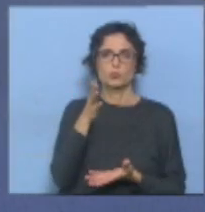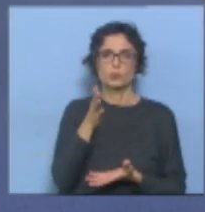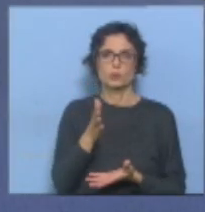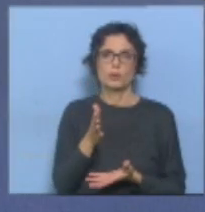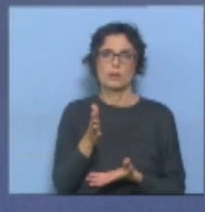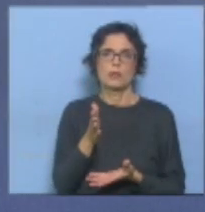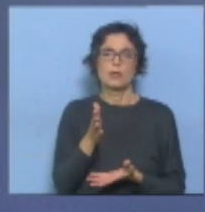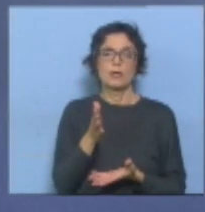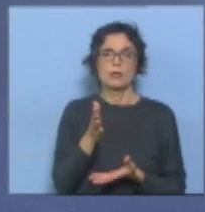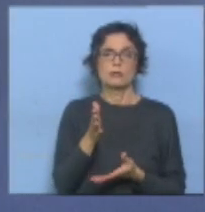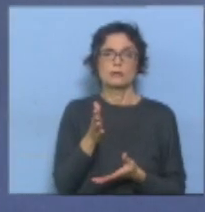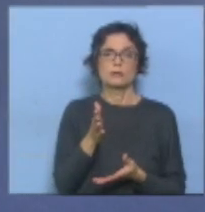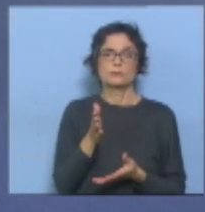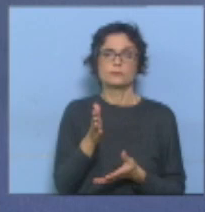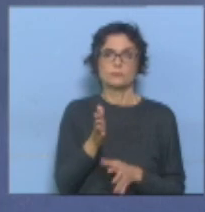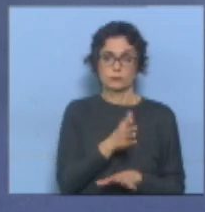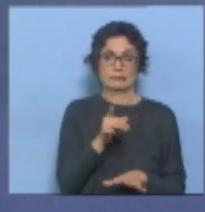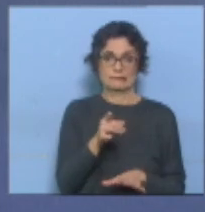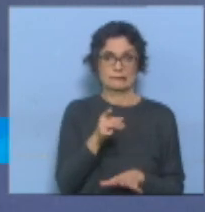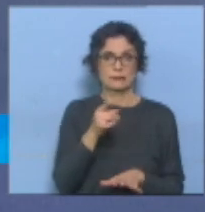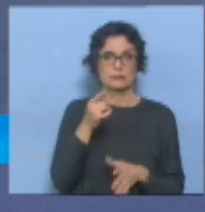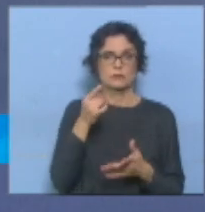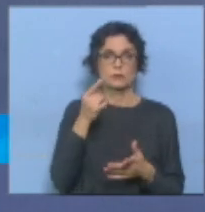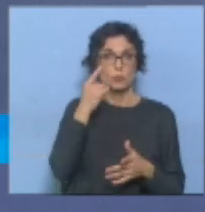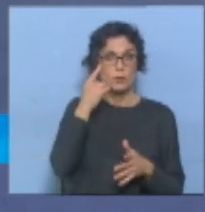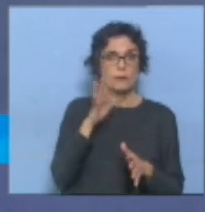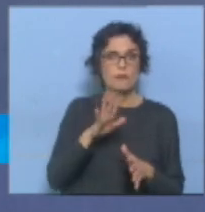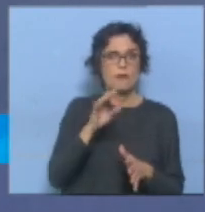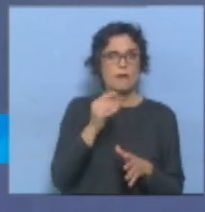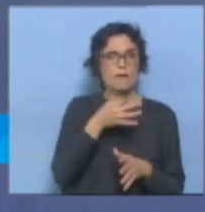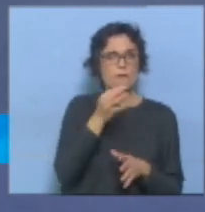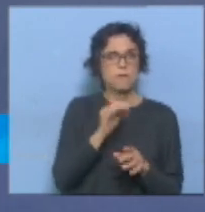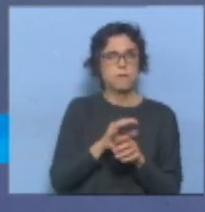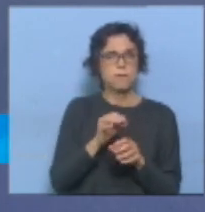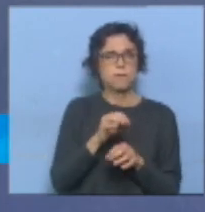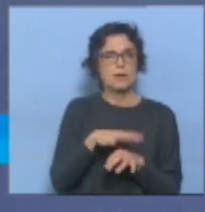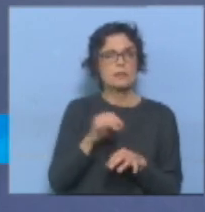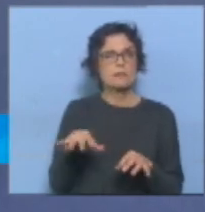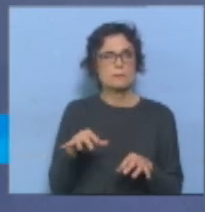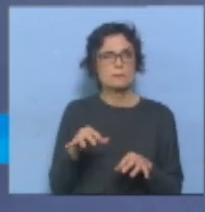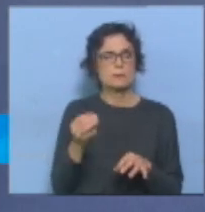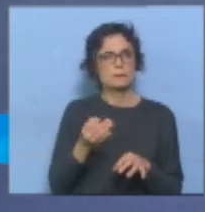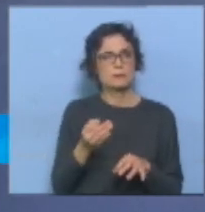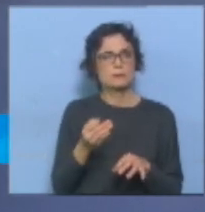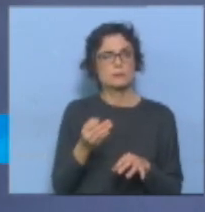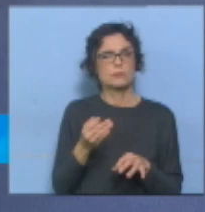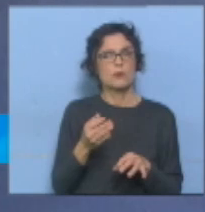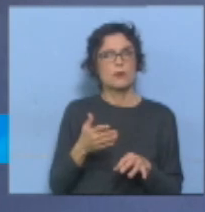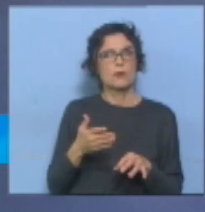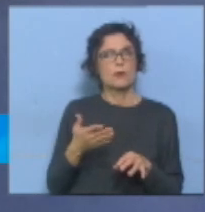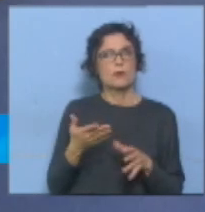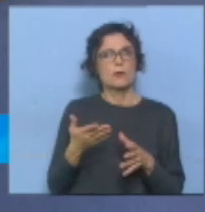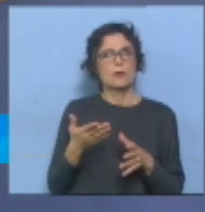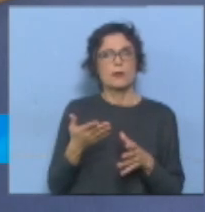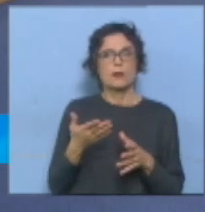um patamar de comunhão com o transcendente, alcançar um despertar da consciência, o chamado